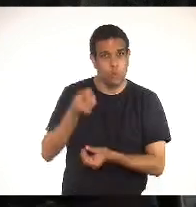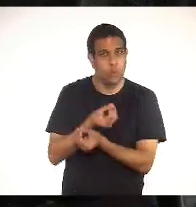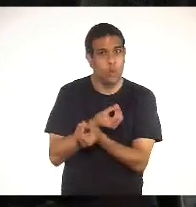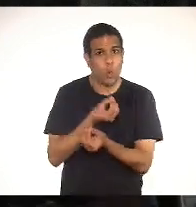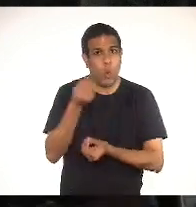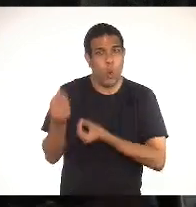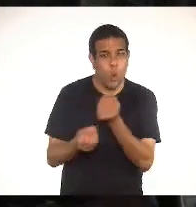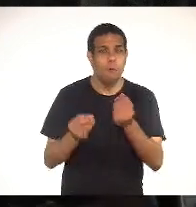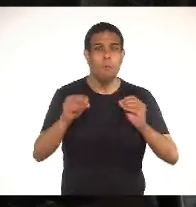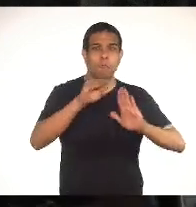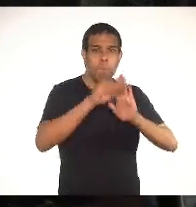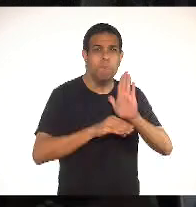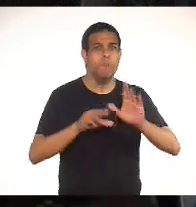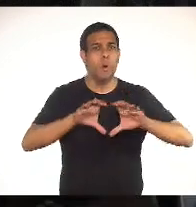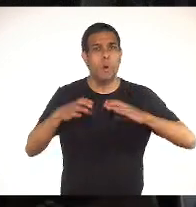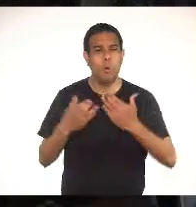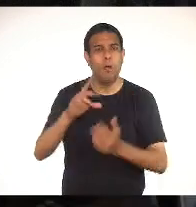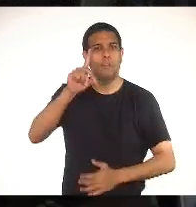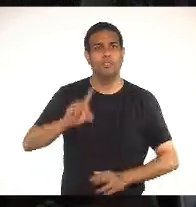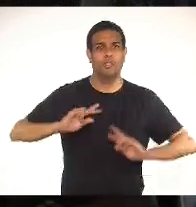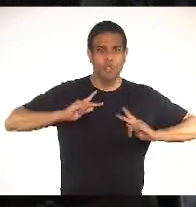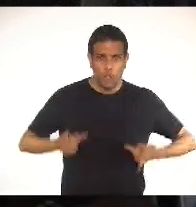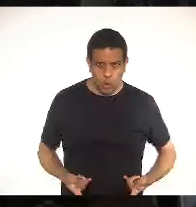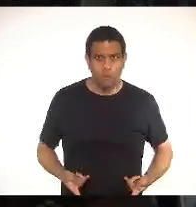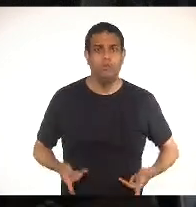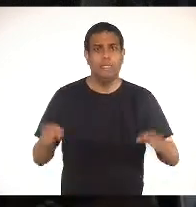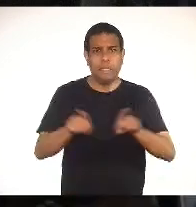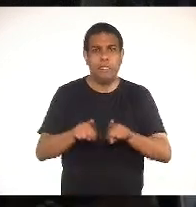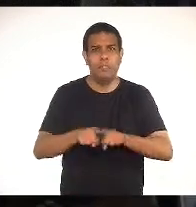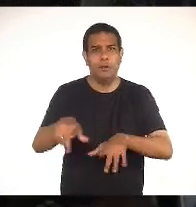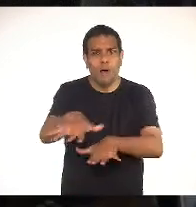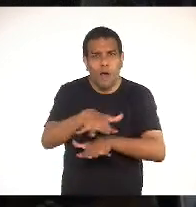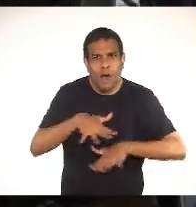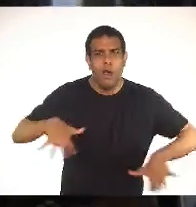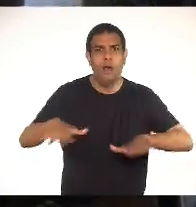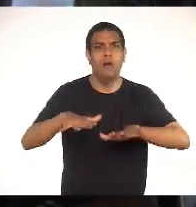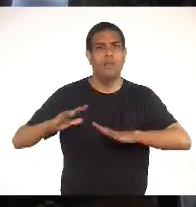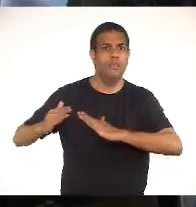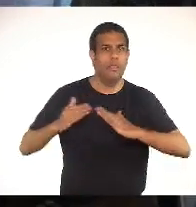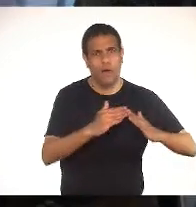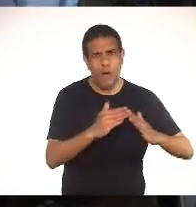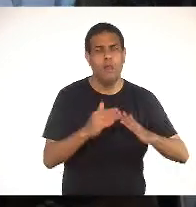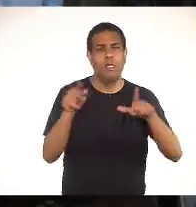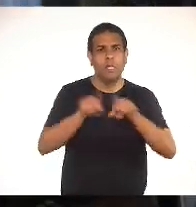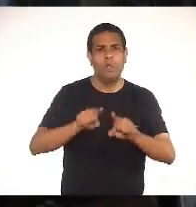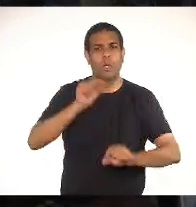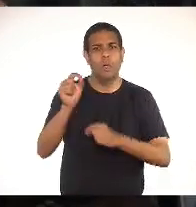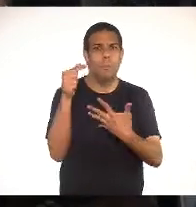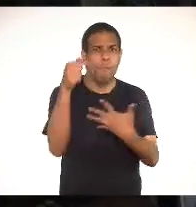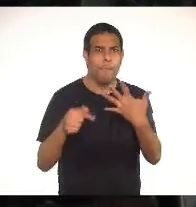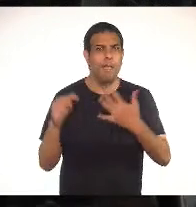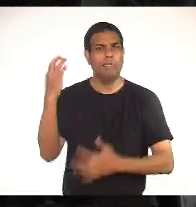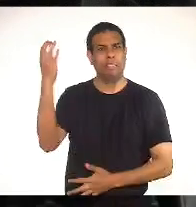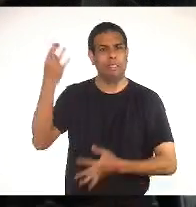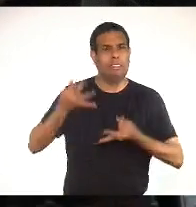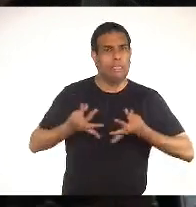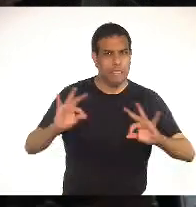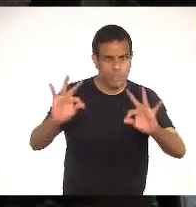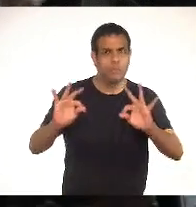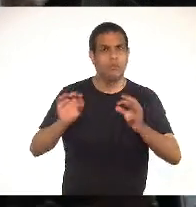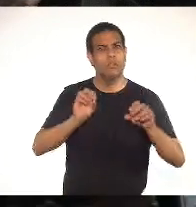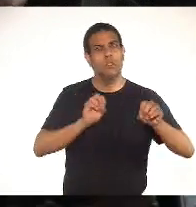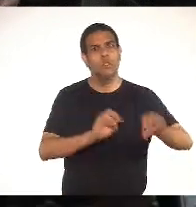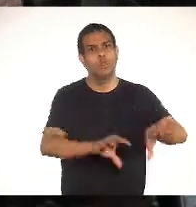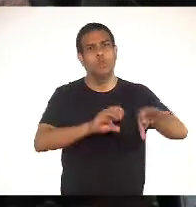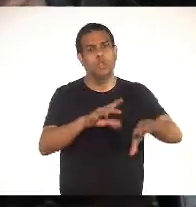comissões de Defesa dos Direitos Humanos e Cidadania, de Política Urbana, Habitação, Assuntos Fundiários, Ciência e Tecnologia, de Educação,